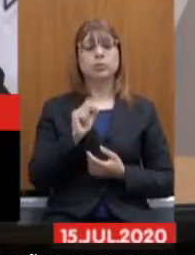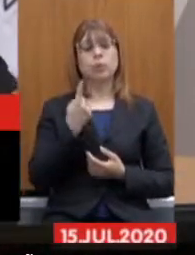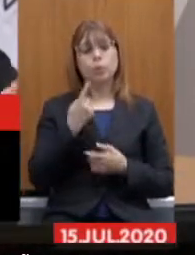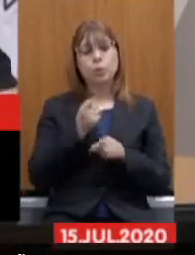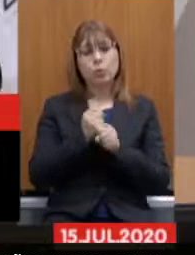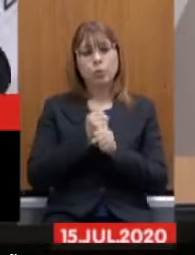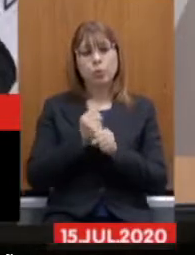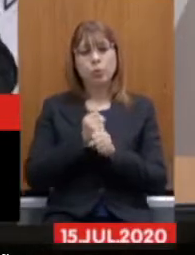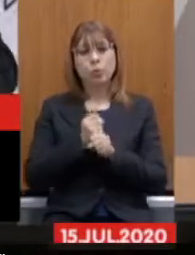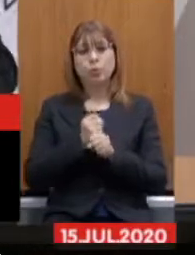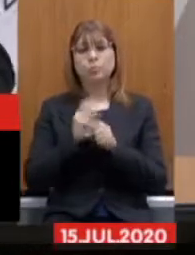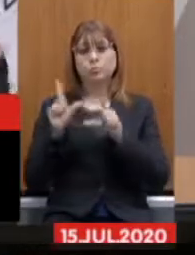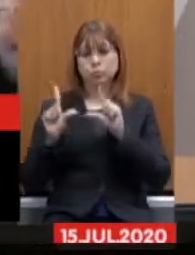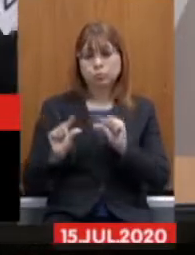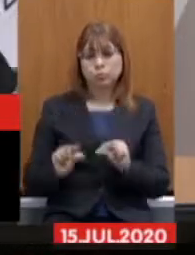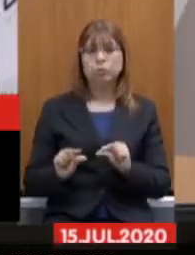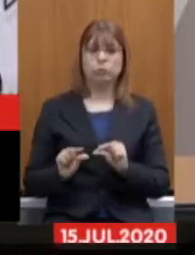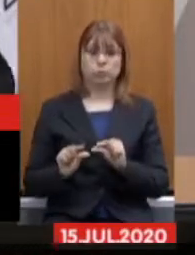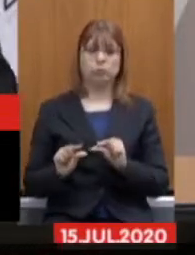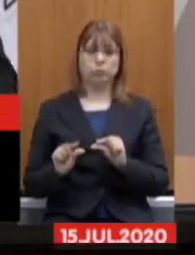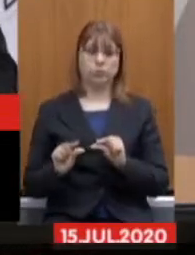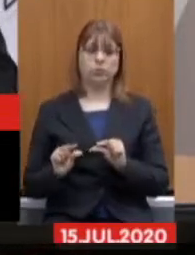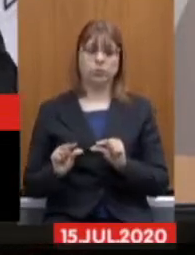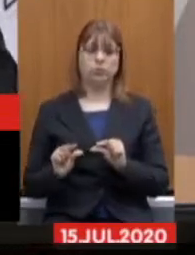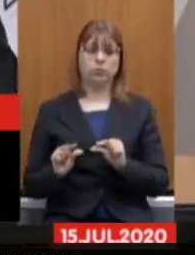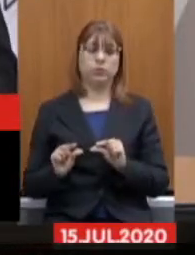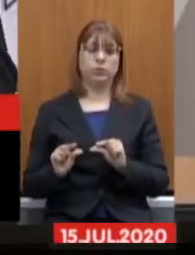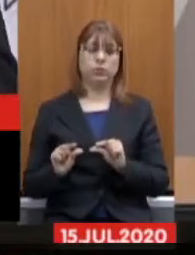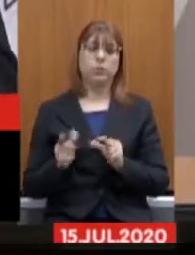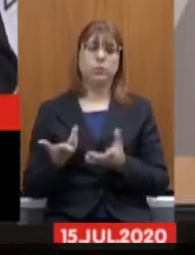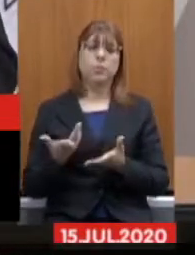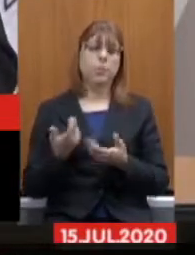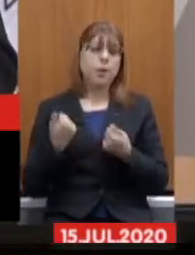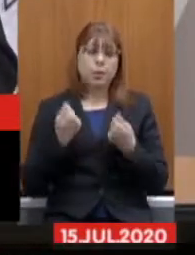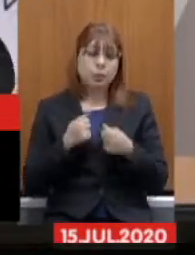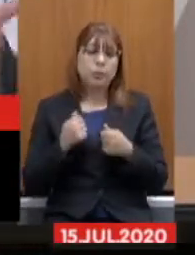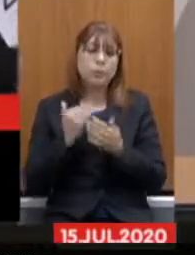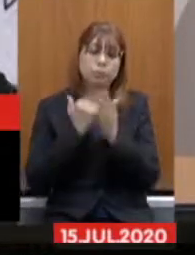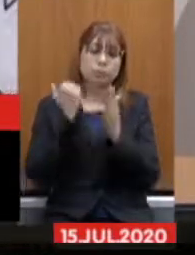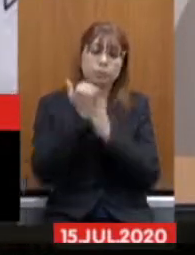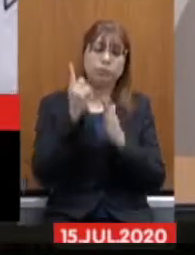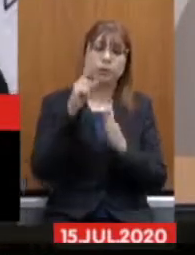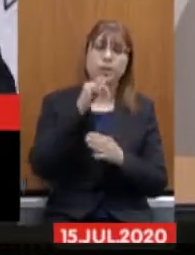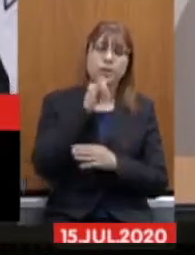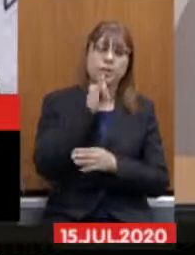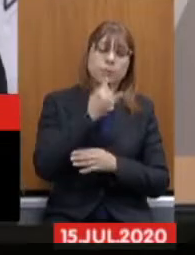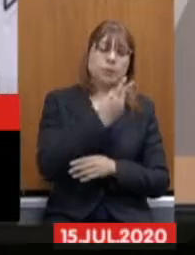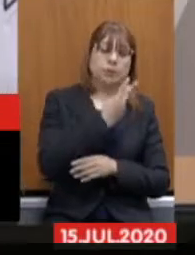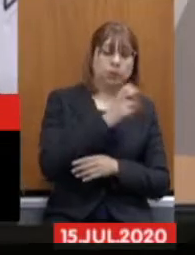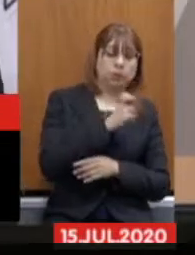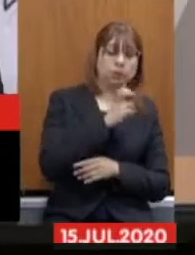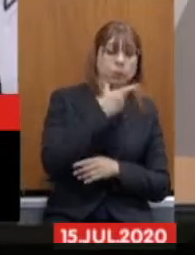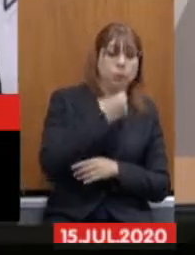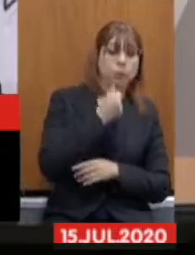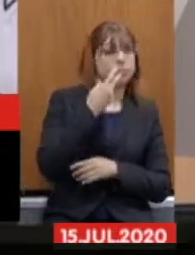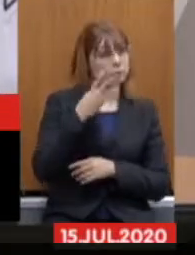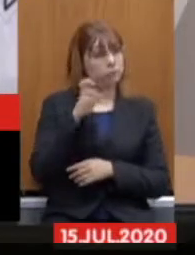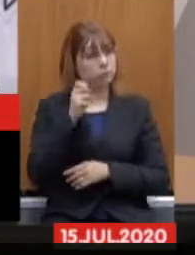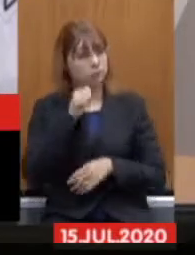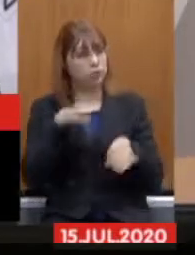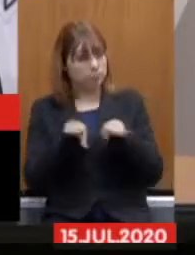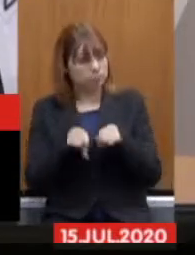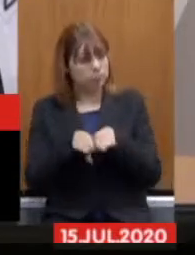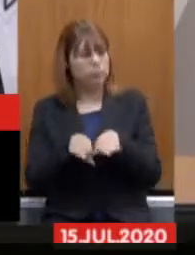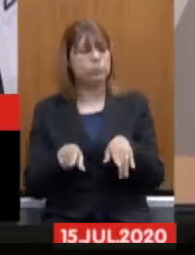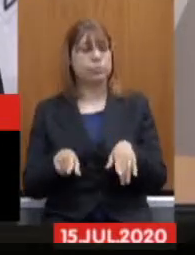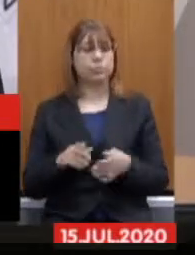com uma um dia na idade máxima para cada um dia que superar o tempo de contribuição mínimo 35 para homem 35 uma mulher tem